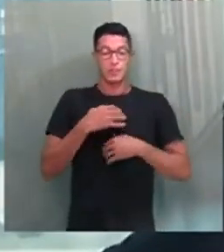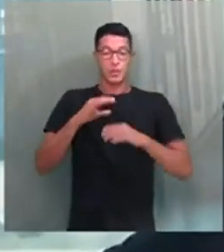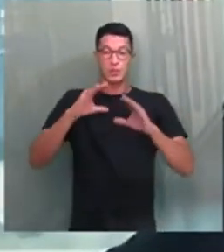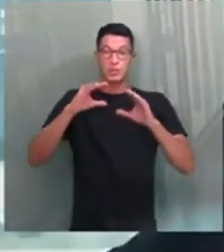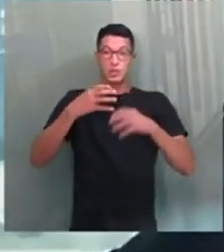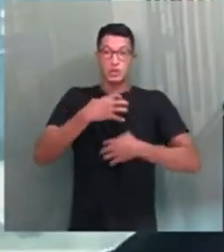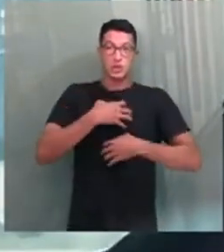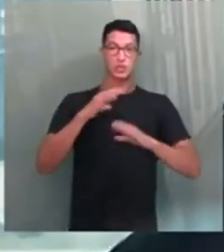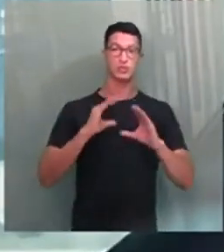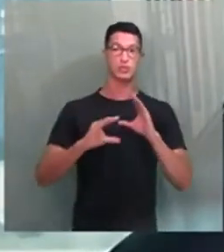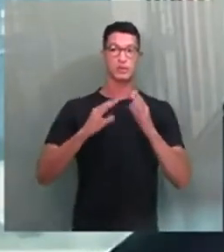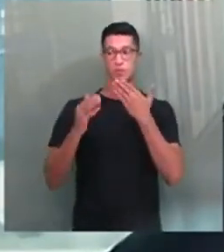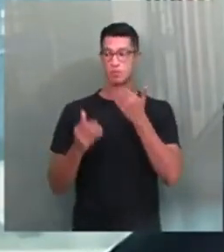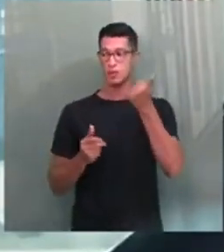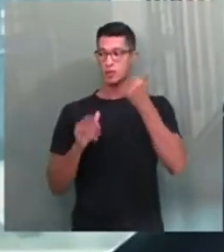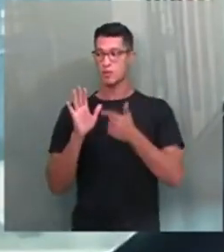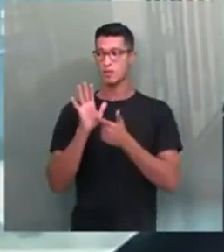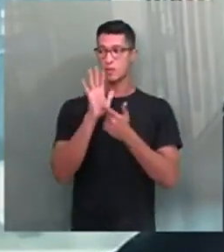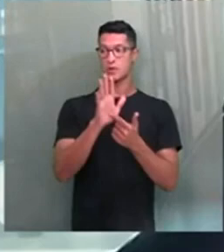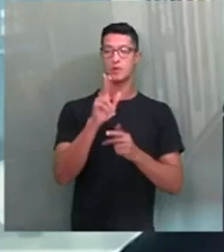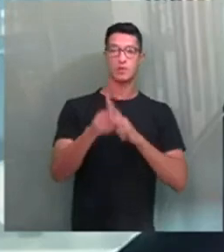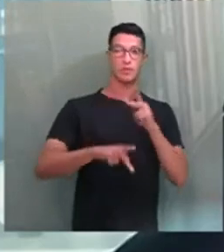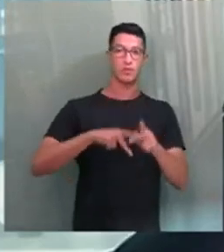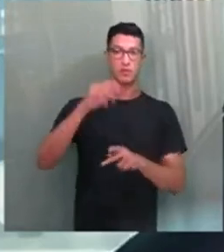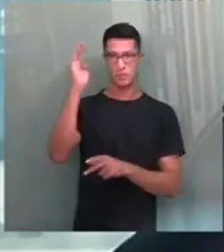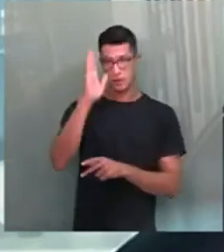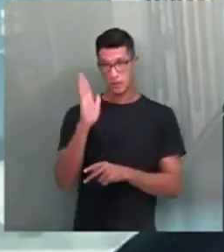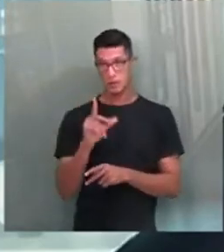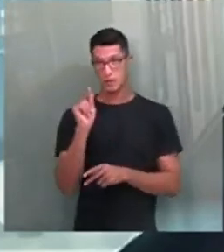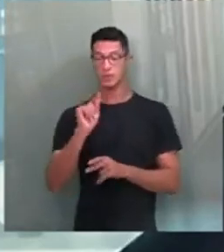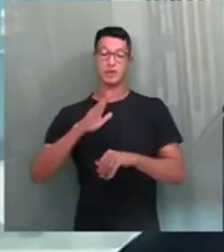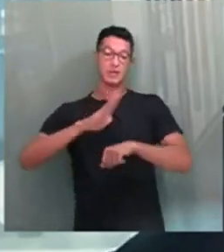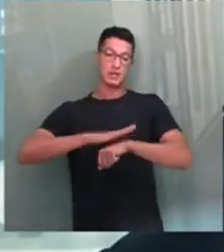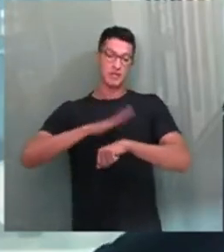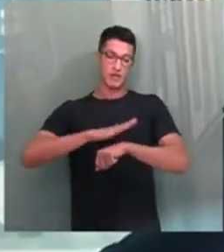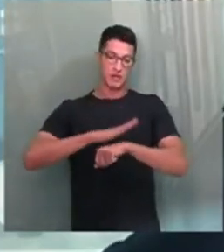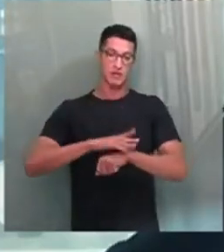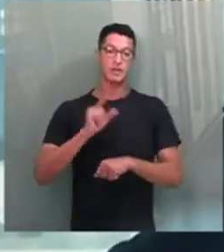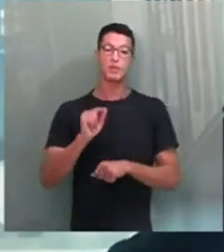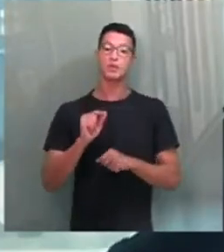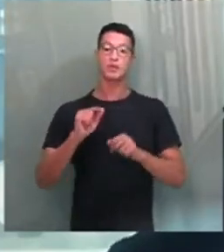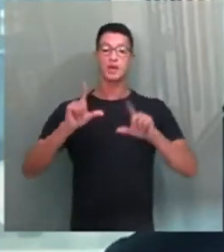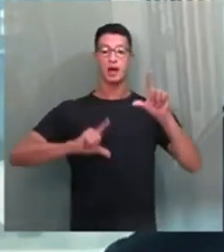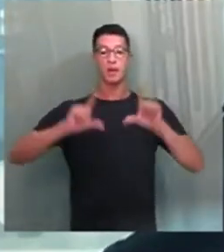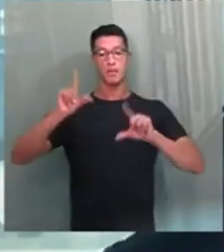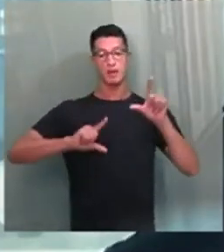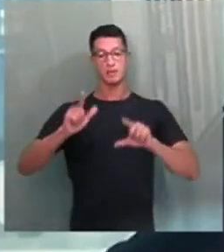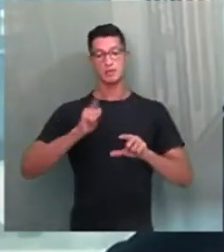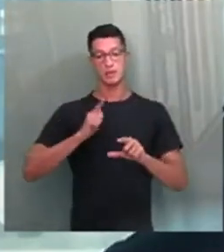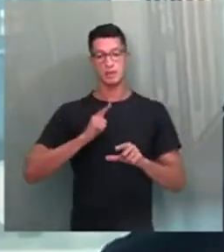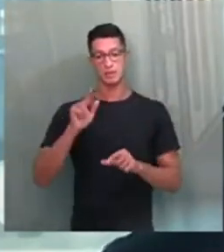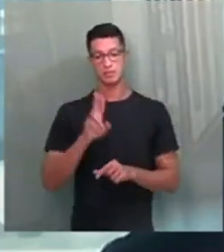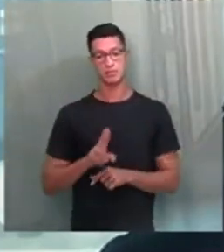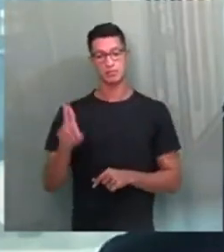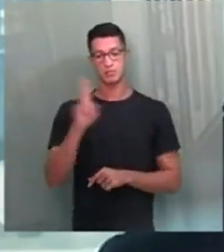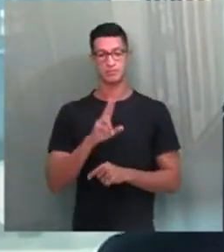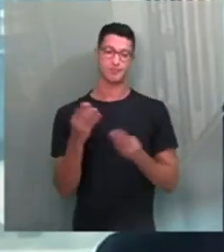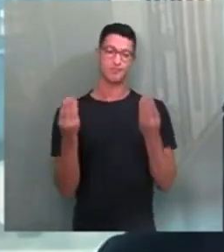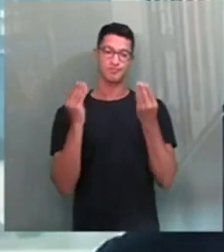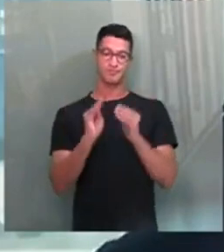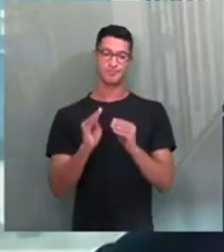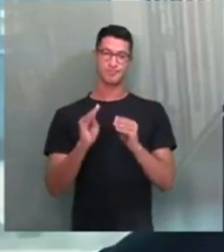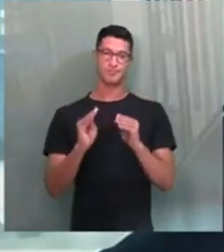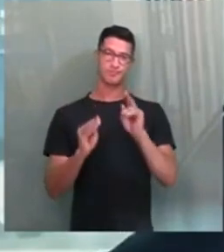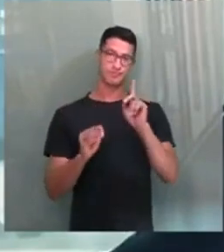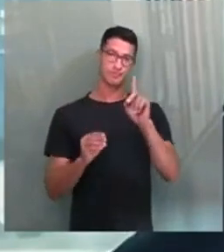comunicar melhor e mostrar ao povo brasileiro o que é que estava fazendo. Porque a mídia, eu fui repórter no Congresso